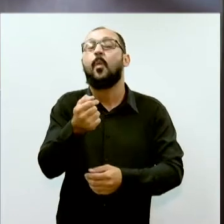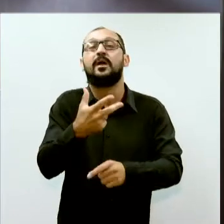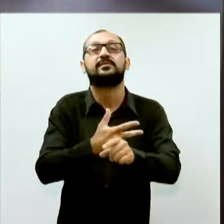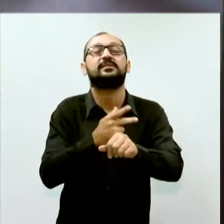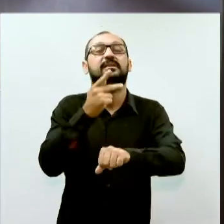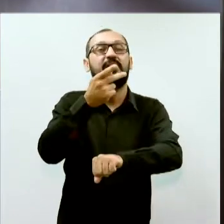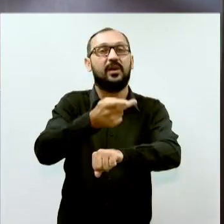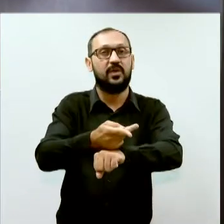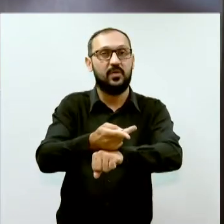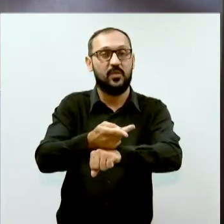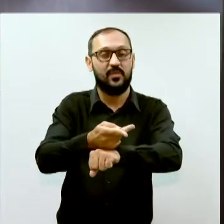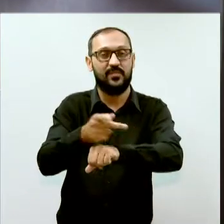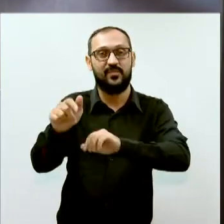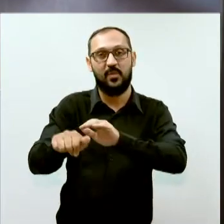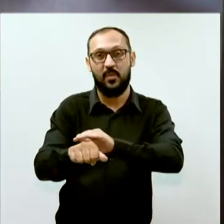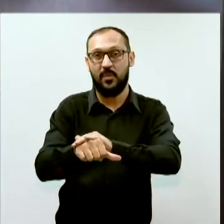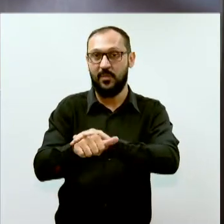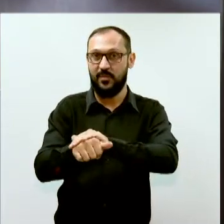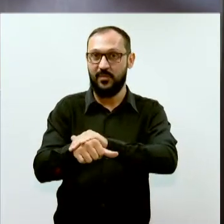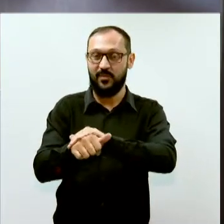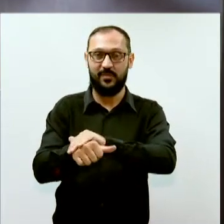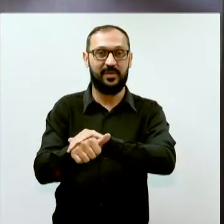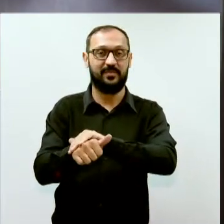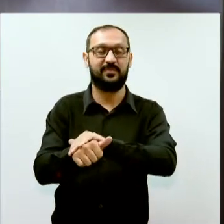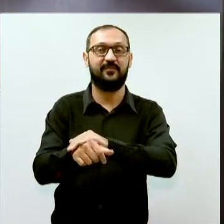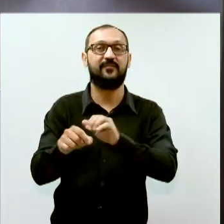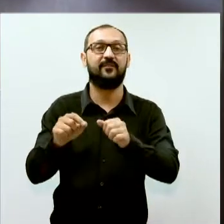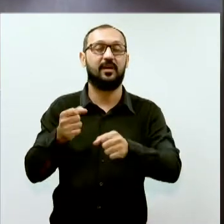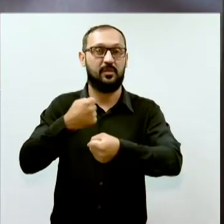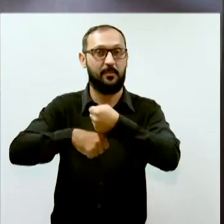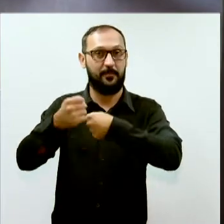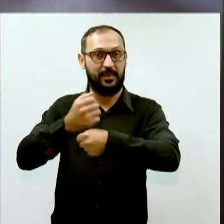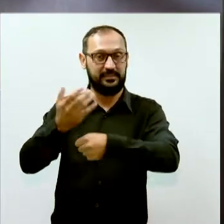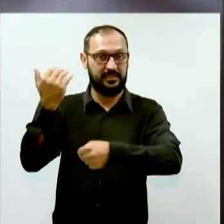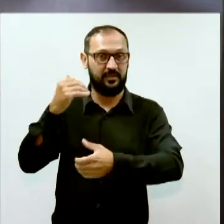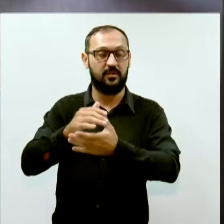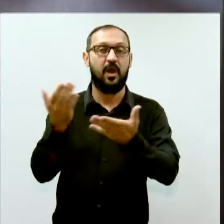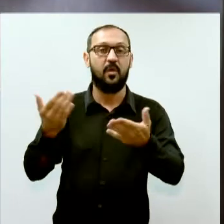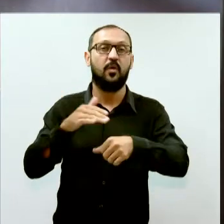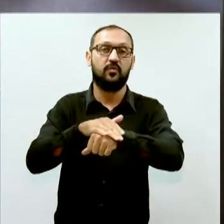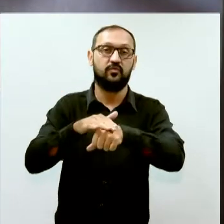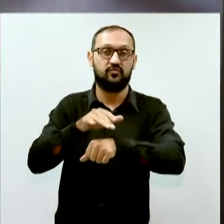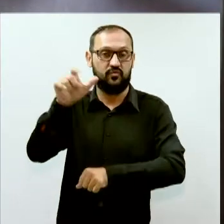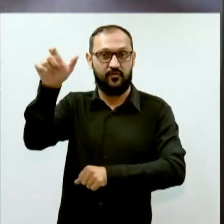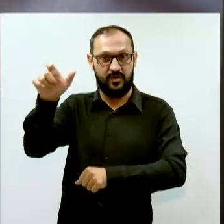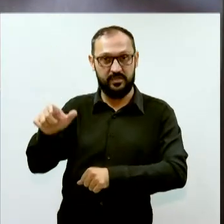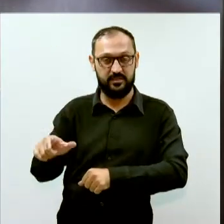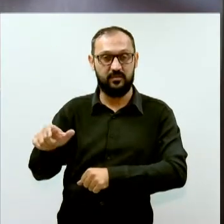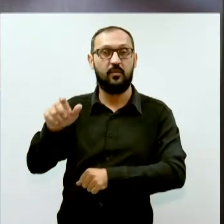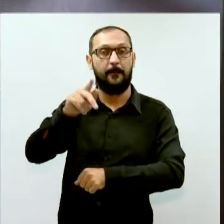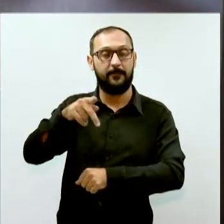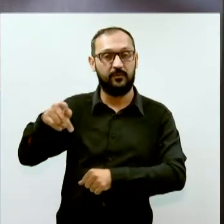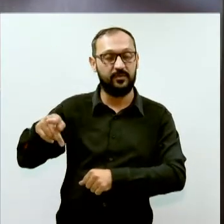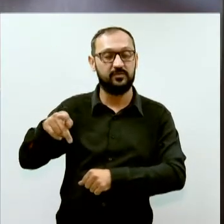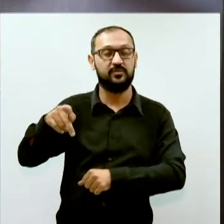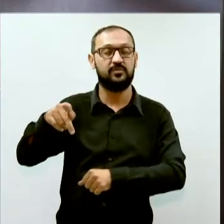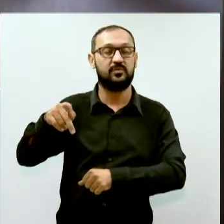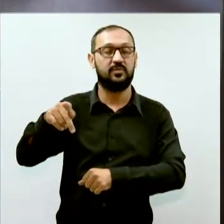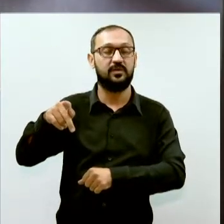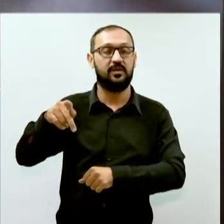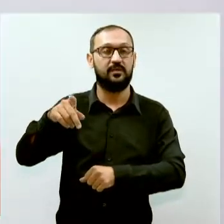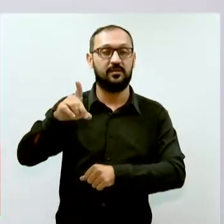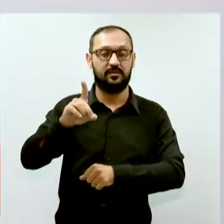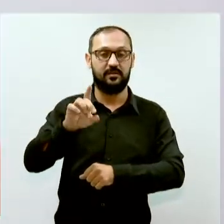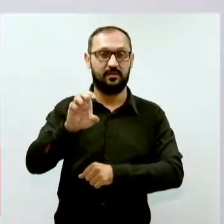da 62ª edição do Prêmio Jabuti, realizada ano passado. Junto comigo está a professora